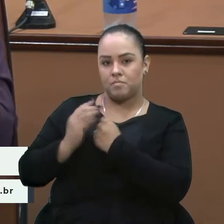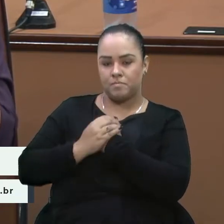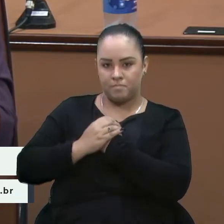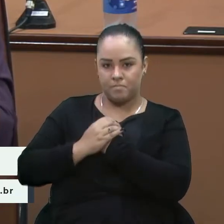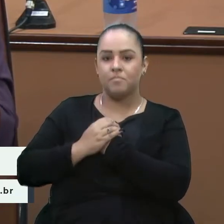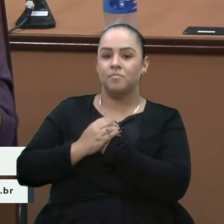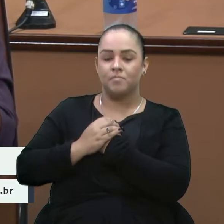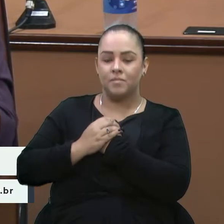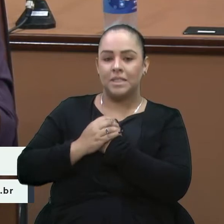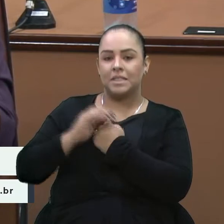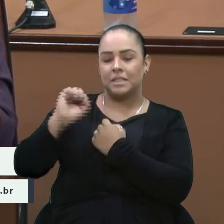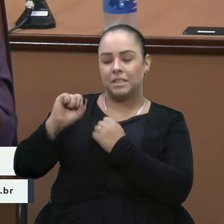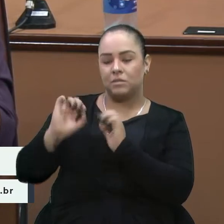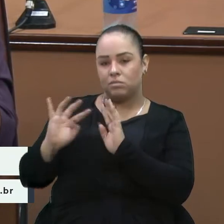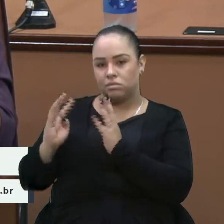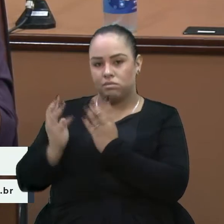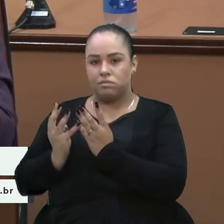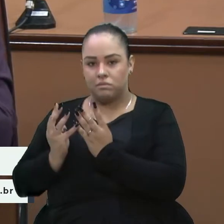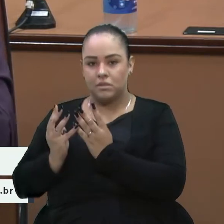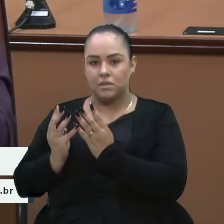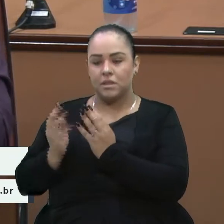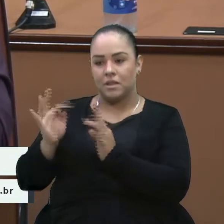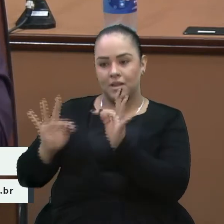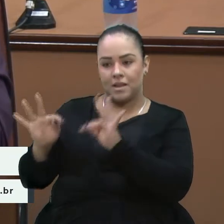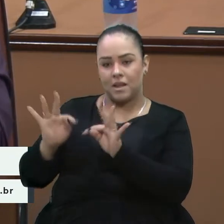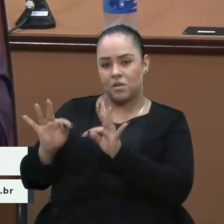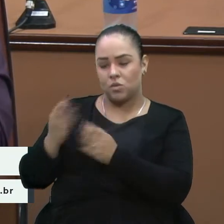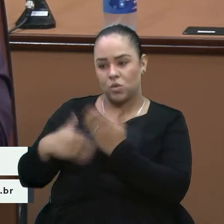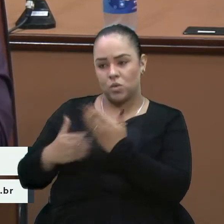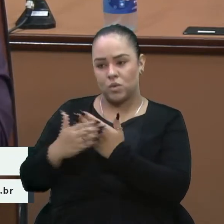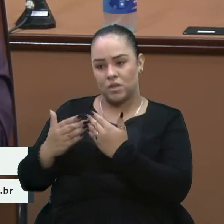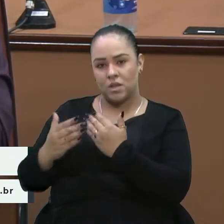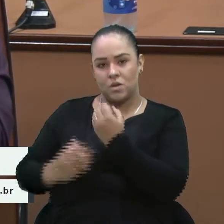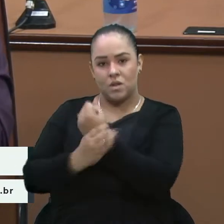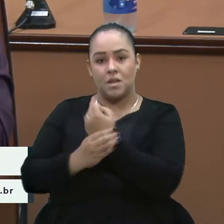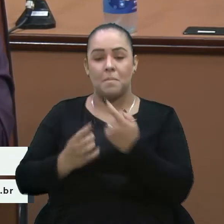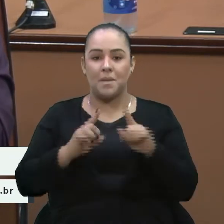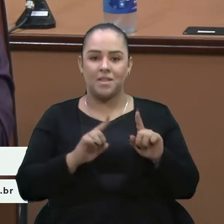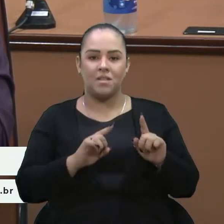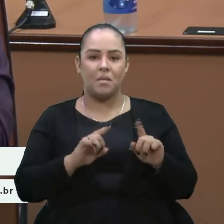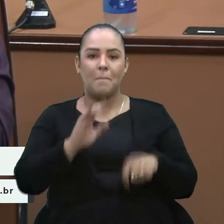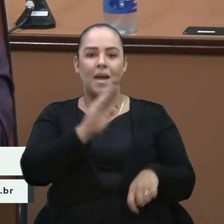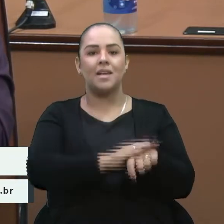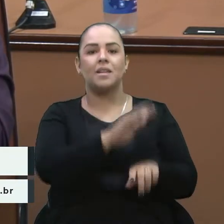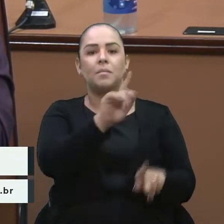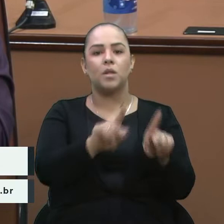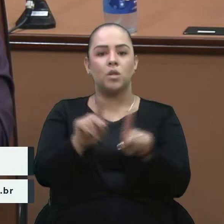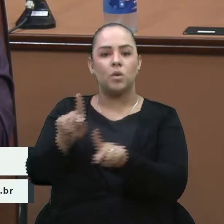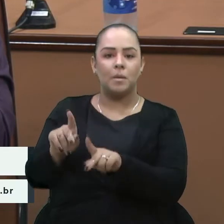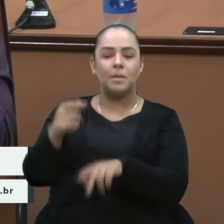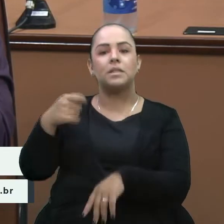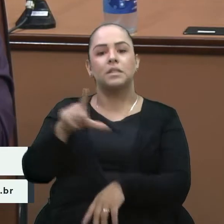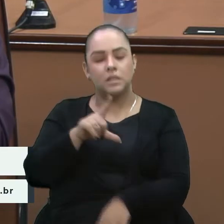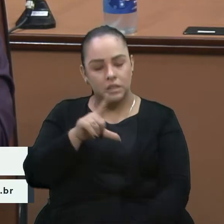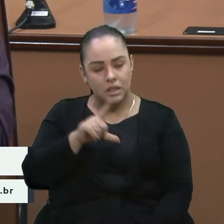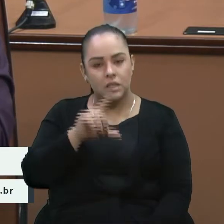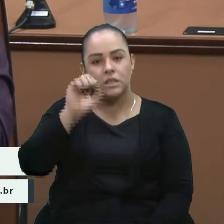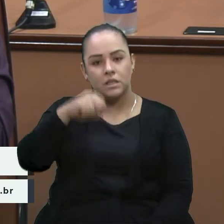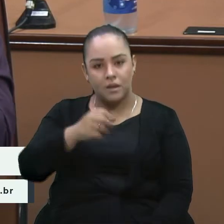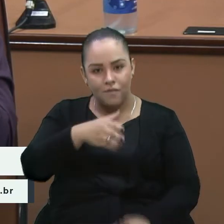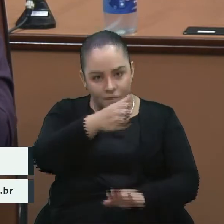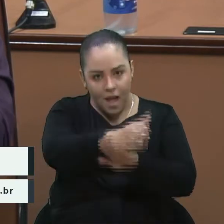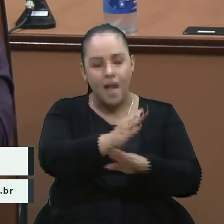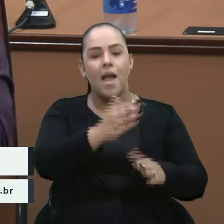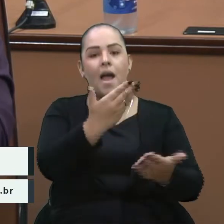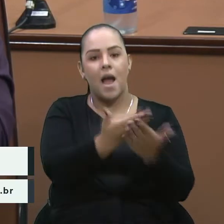nenhum, com certeza, com todos os protocolos de segurança. Agora, os demais, a gente tem que deixar, sim, que tenha aula, que vá para a aula e que fique bem,